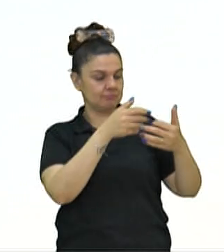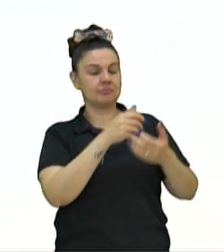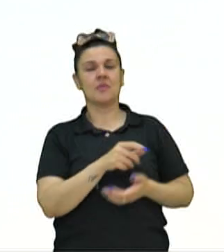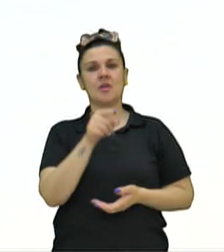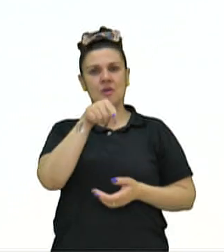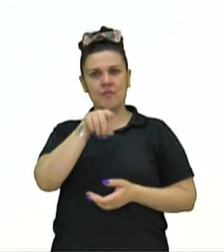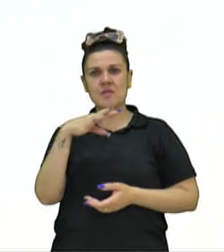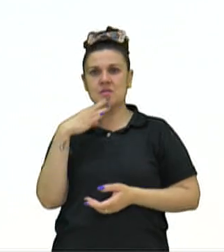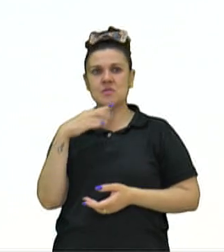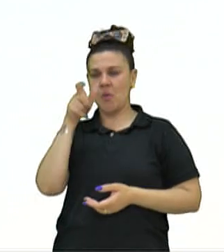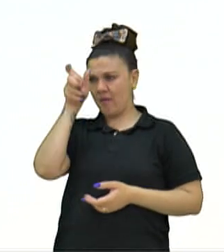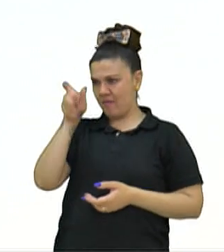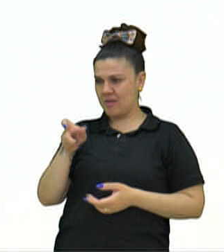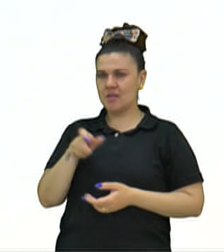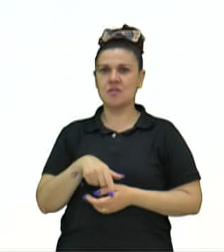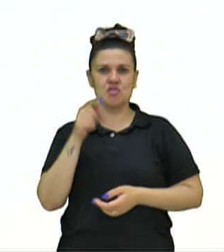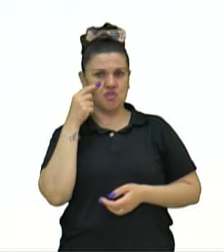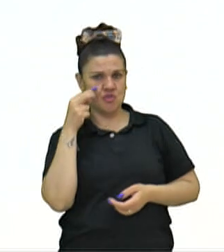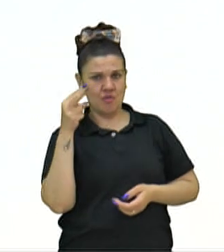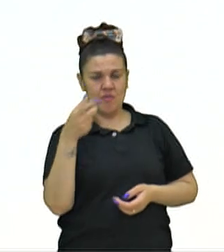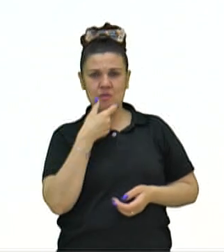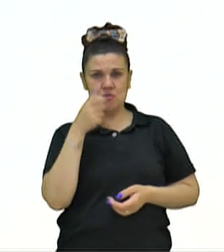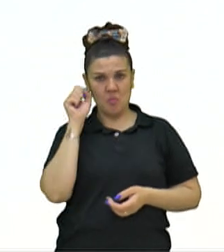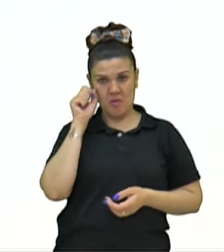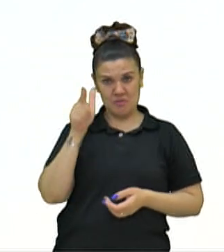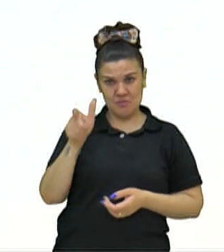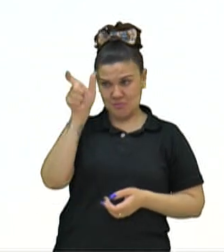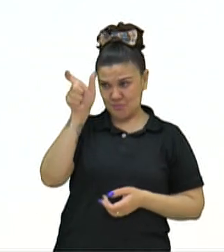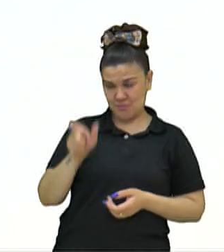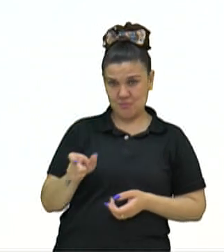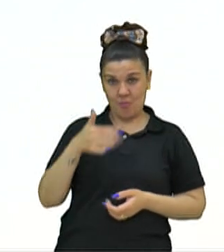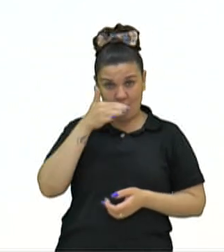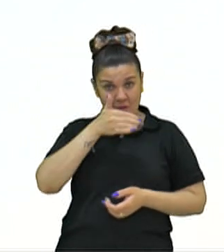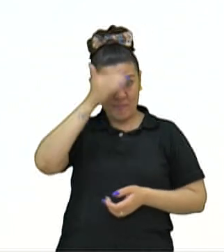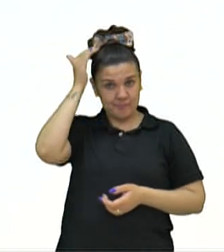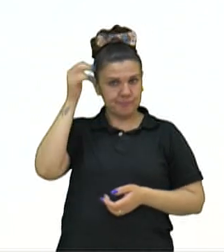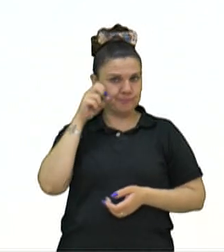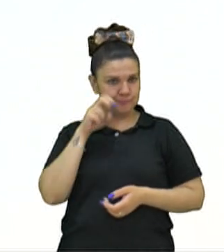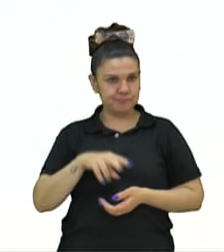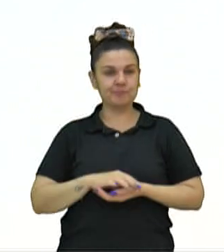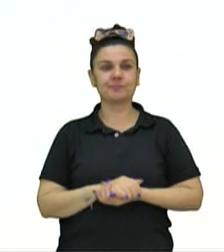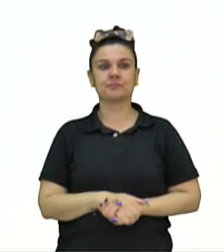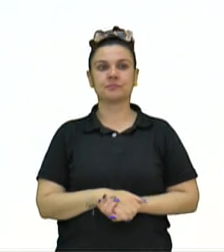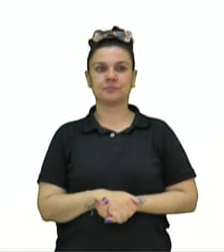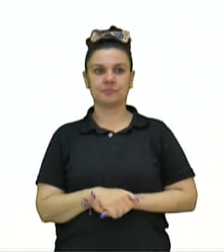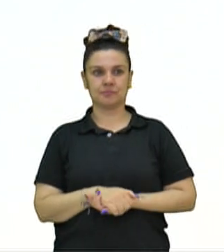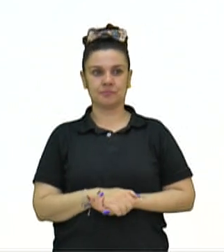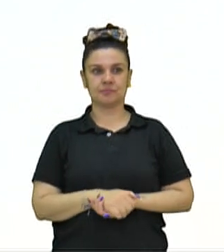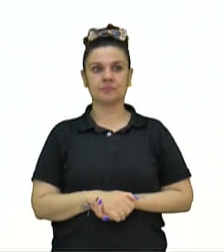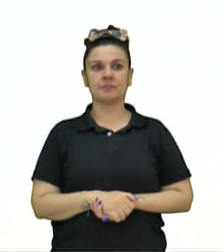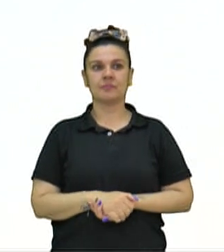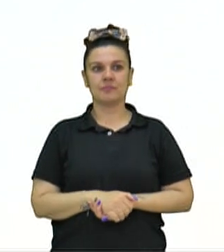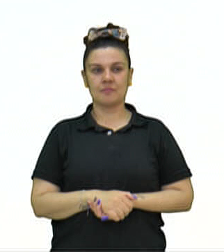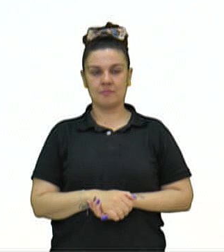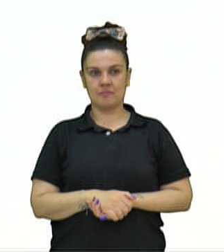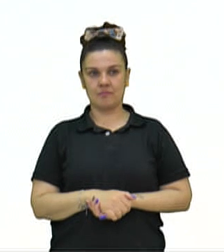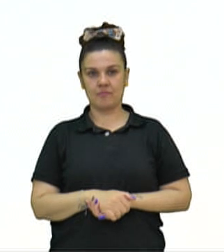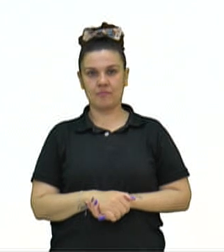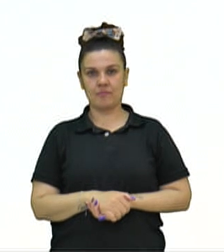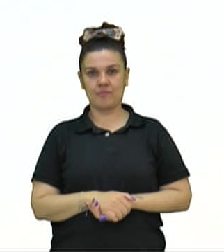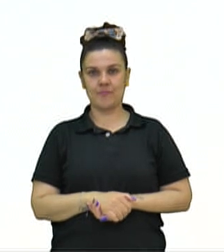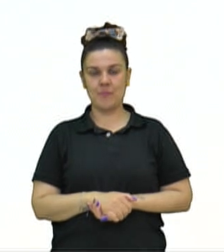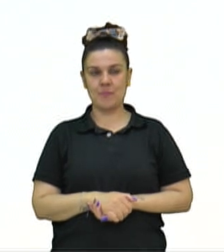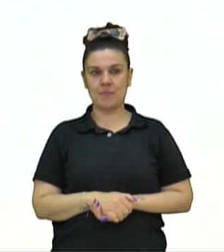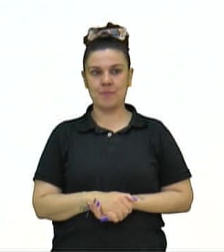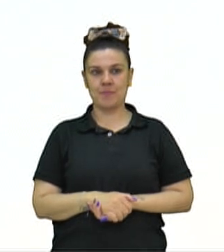Vocês conhecem essa imagem? Vocês já viram esse homenzinho aí? Já viram em algum lugar? Então vamos lá. First, you need to